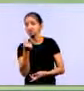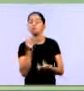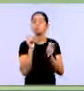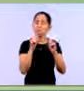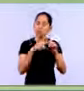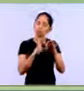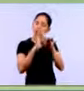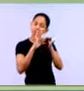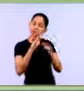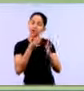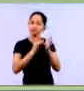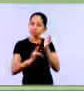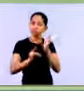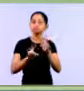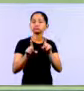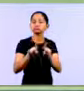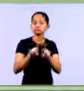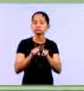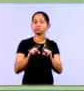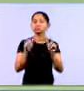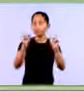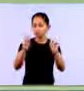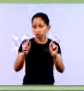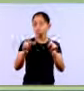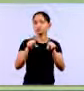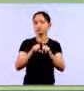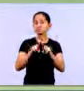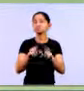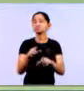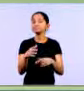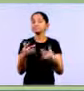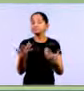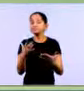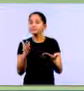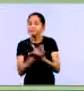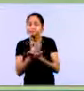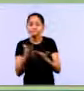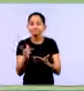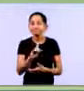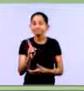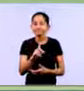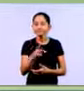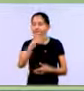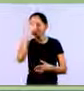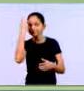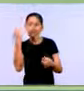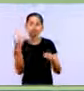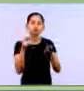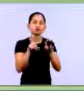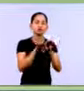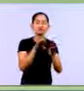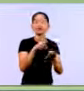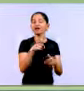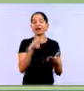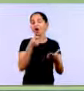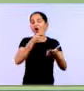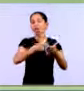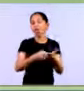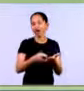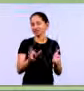valores, compulsória, ela não depende de nenhum outro requisito, ela é obrigatória